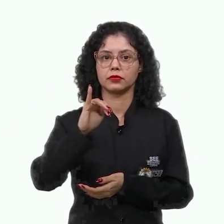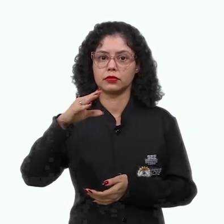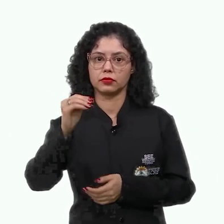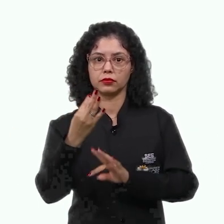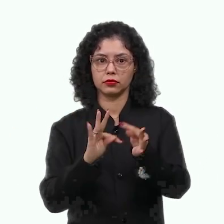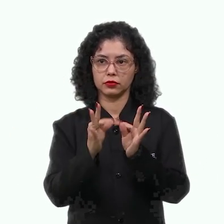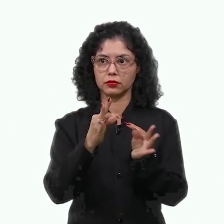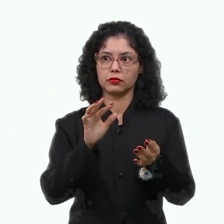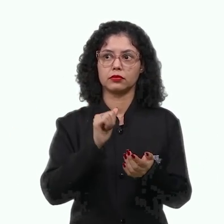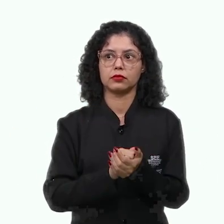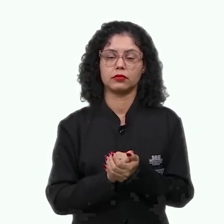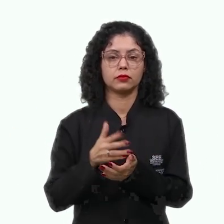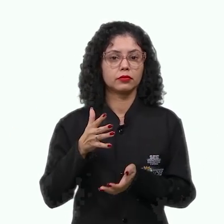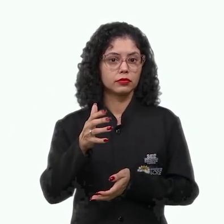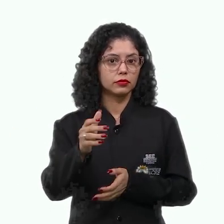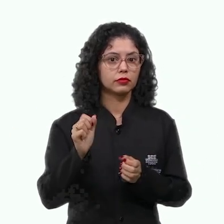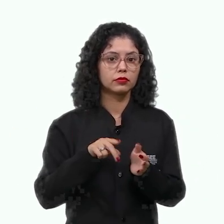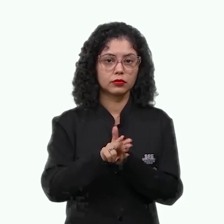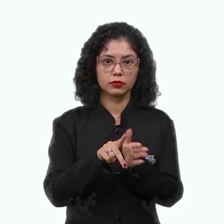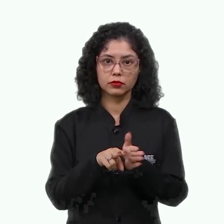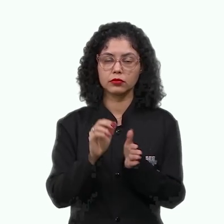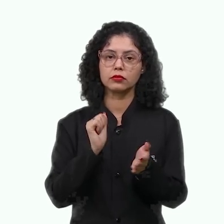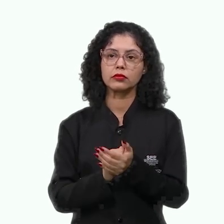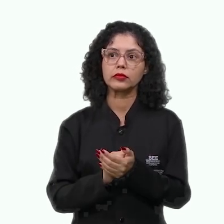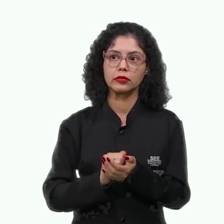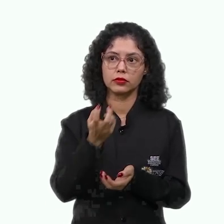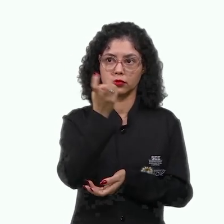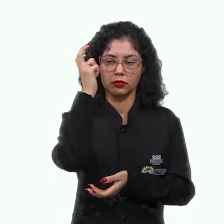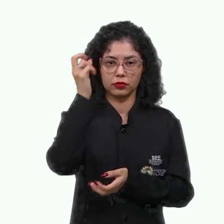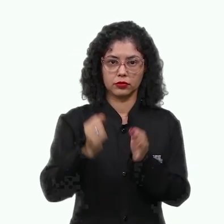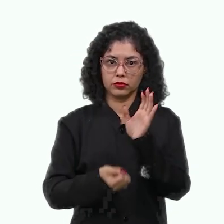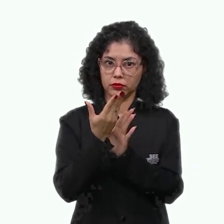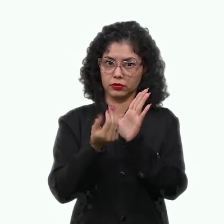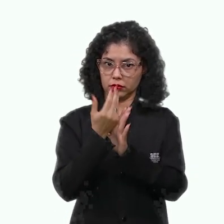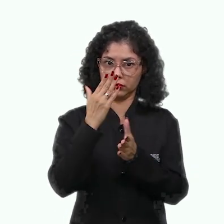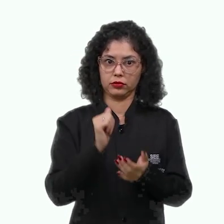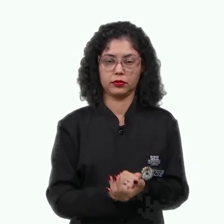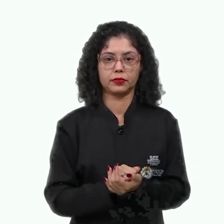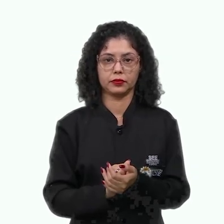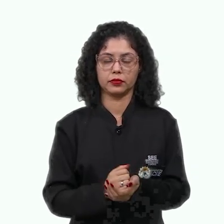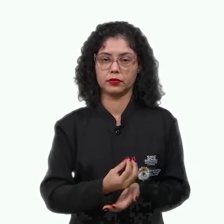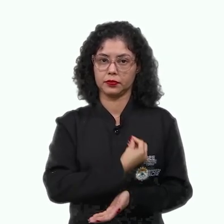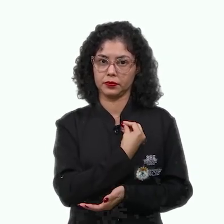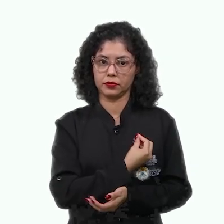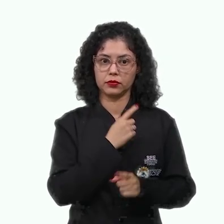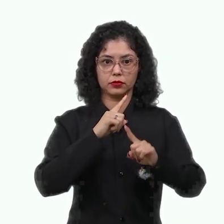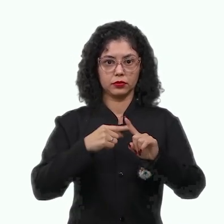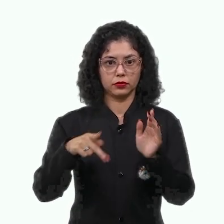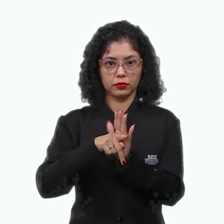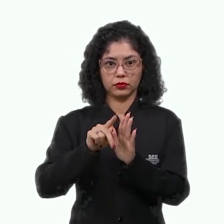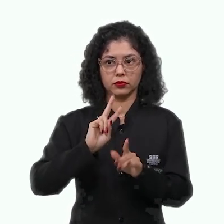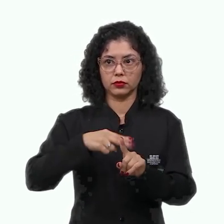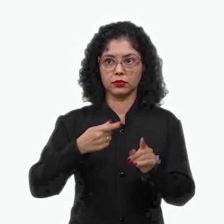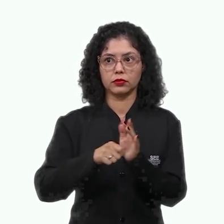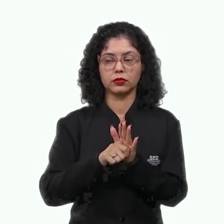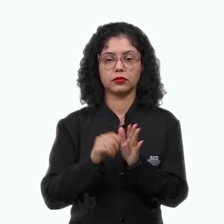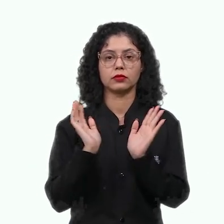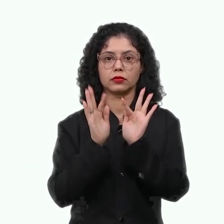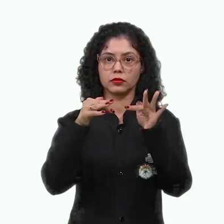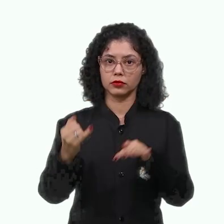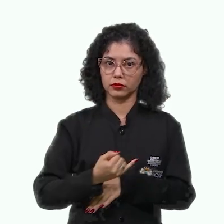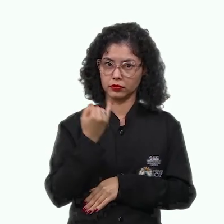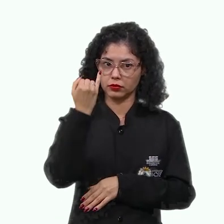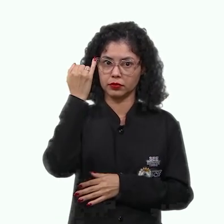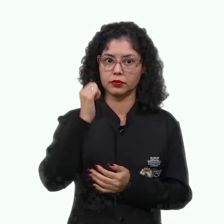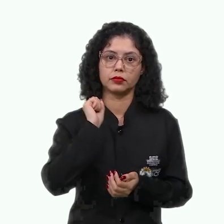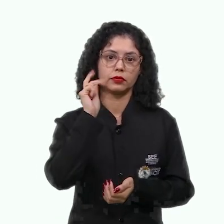biotecnologia, microbiologia e cultura de tecidos para multiplicar organismos vivos com finalidades específicas. A gente viu